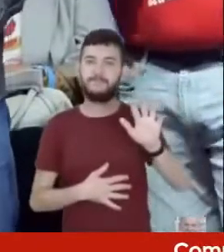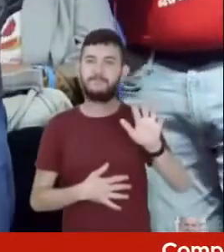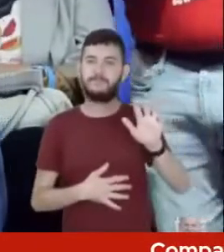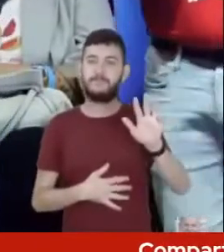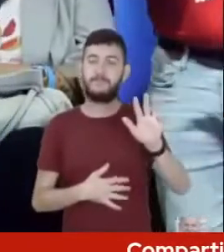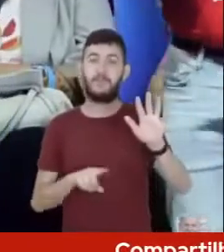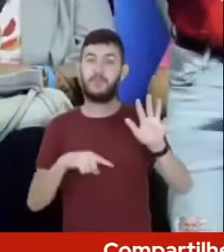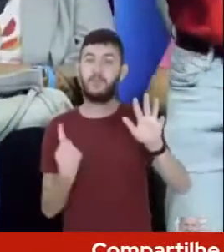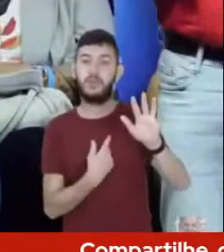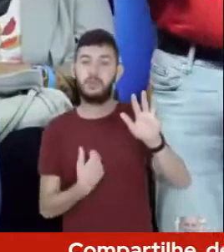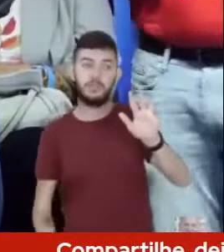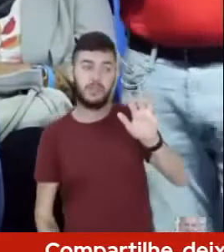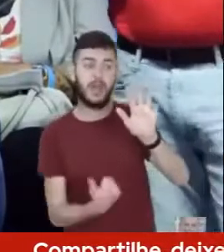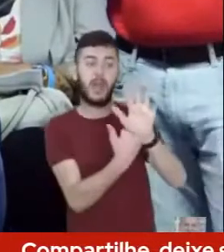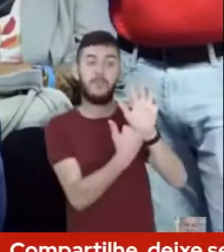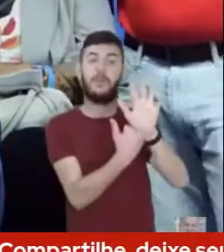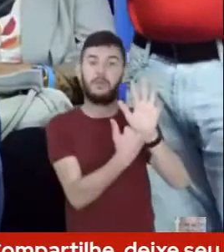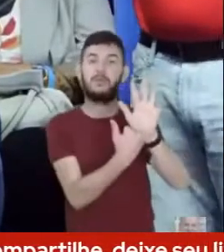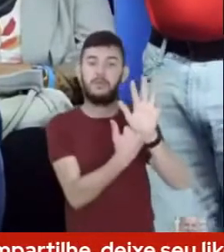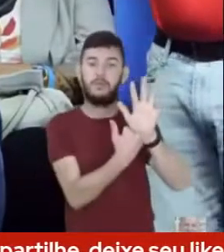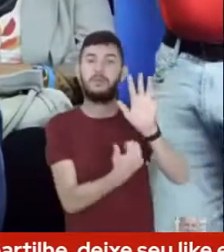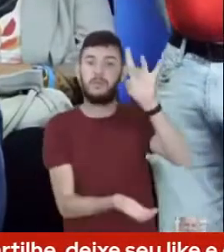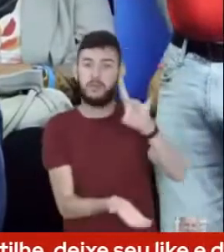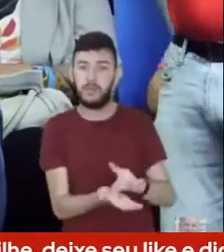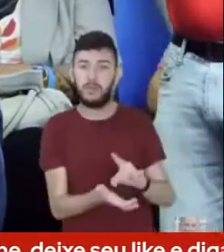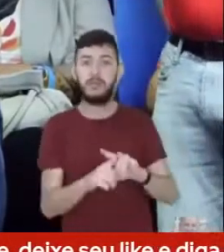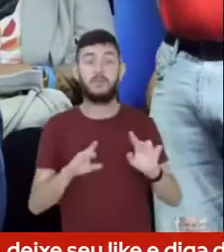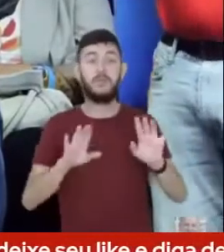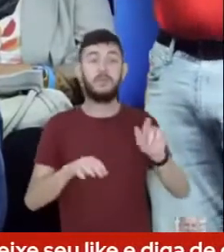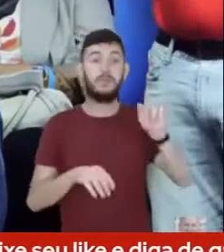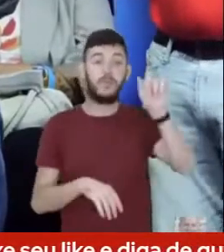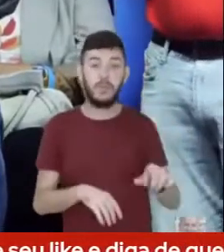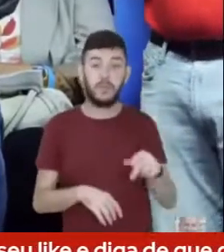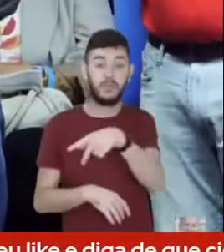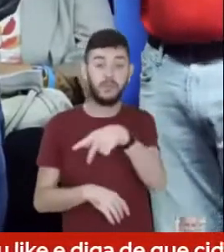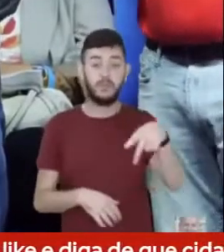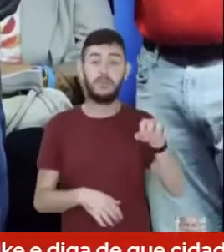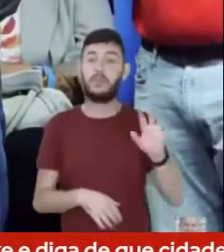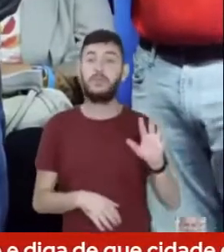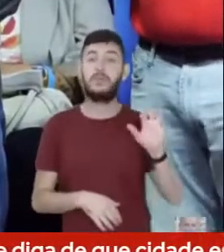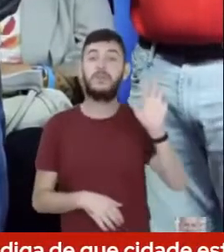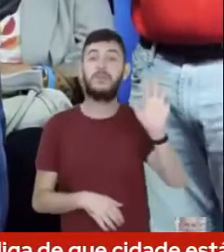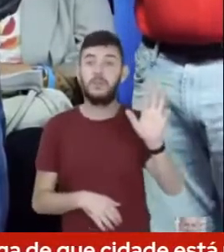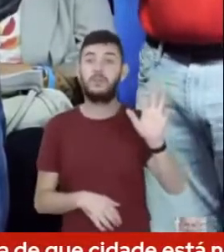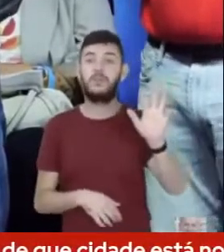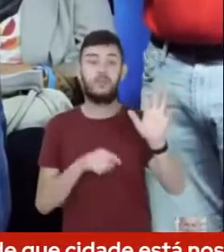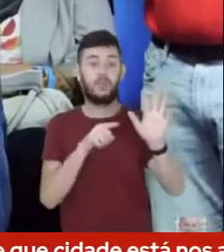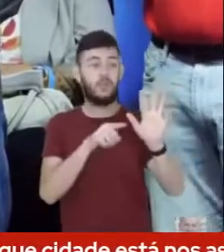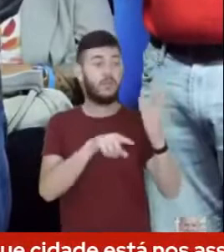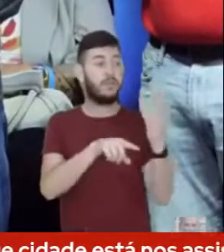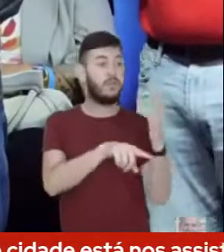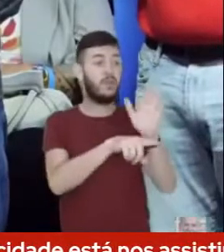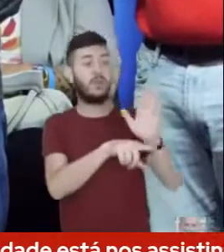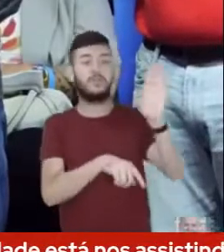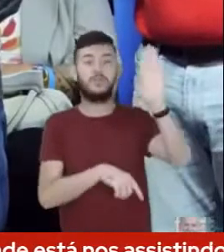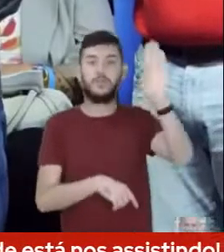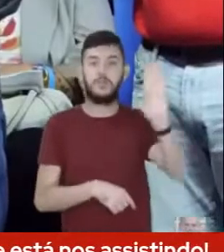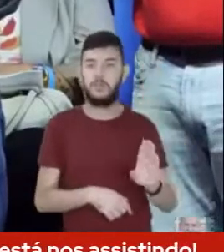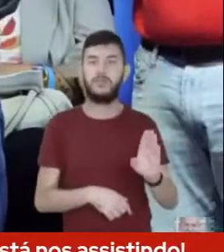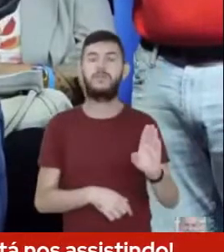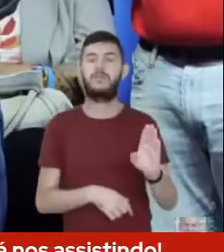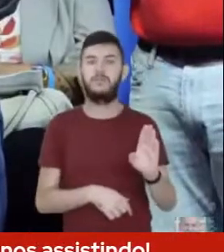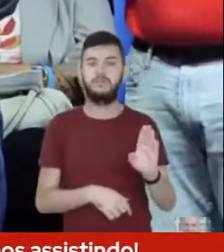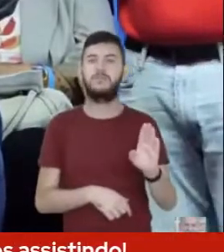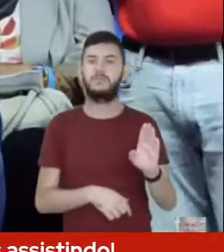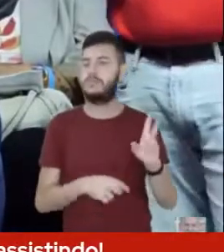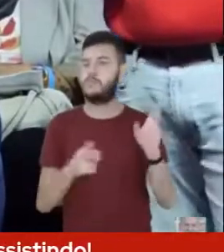bem o que o presidente Luiz Inácio Lula da Silva fez com o Brasil quando o presidente foi. Pegou uma